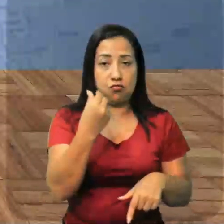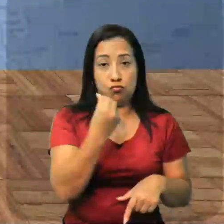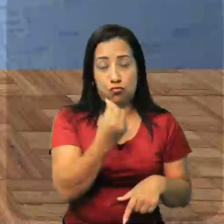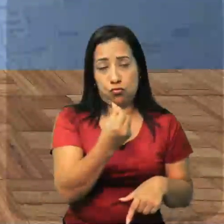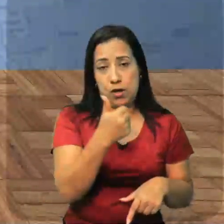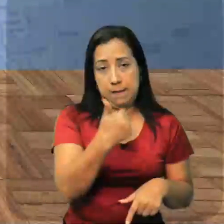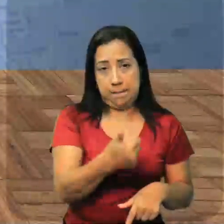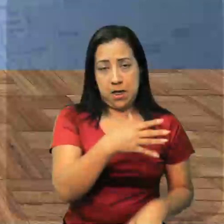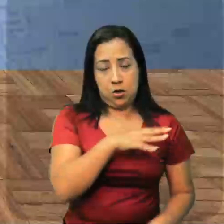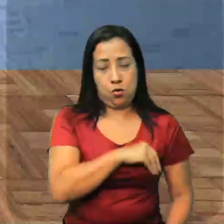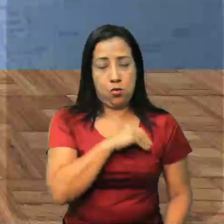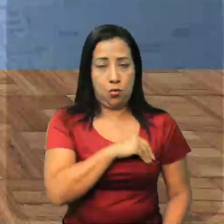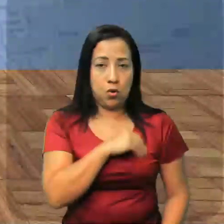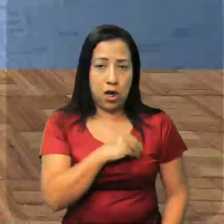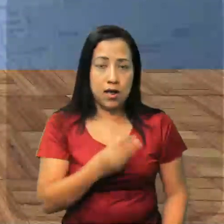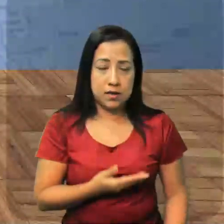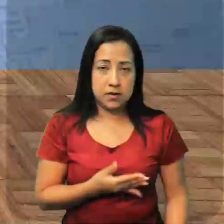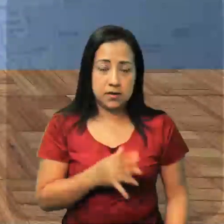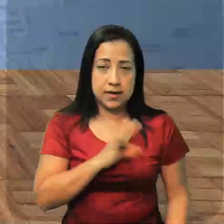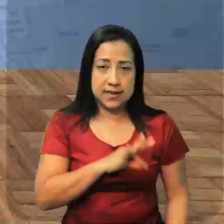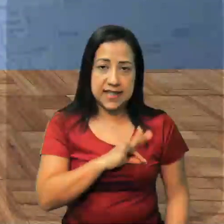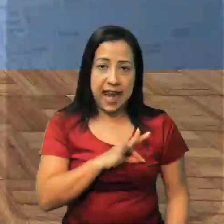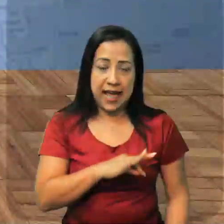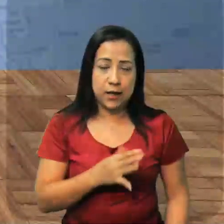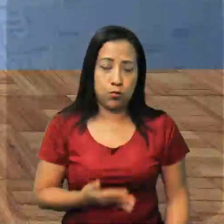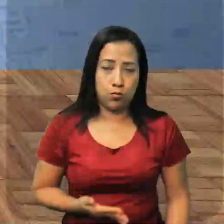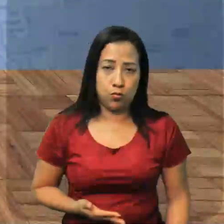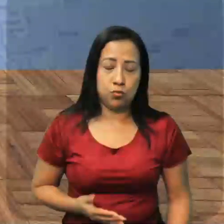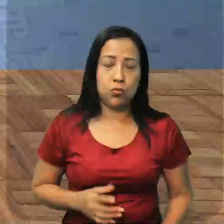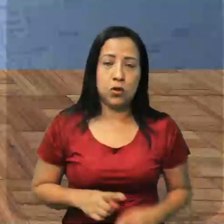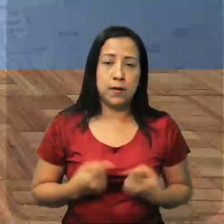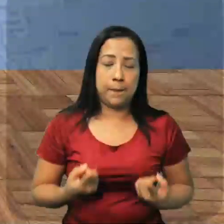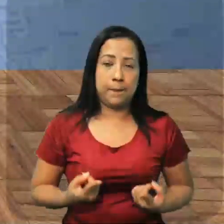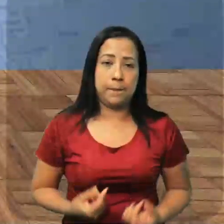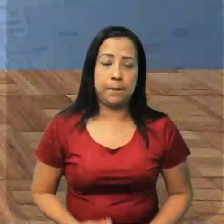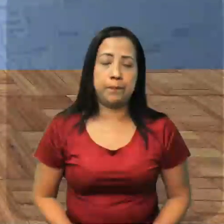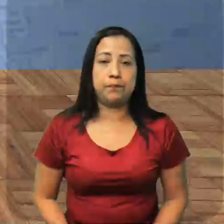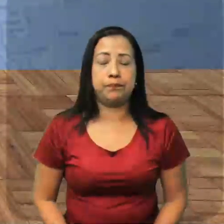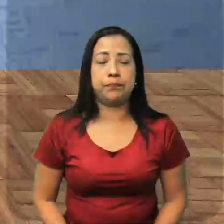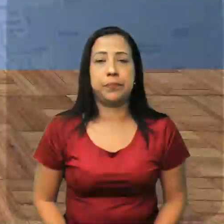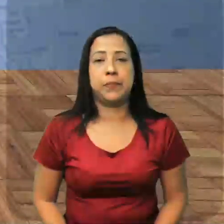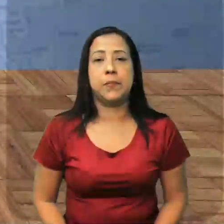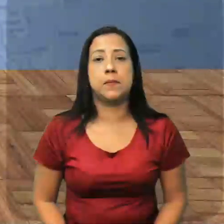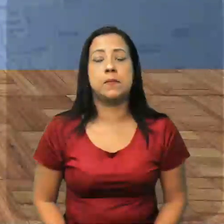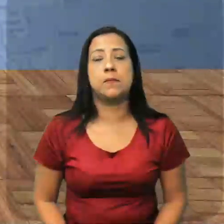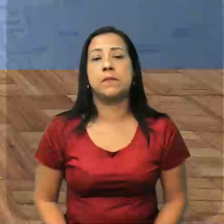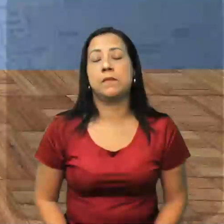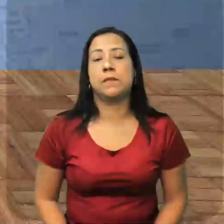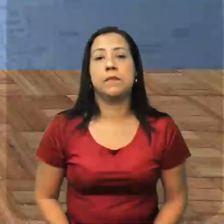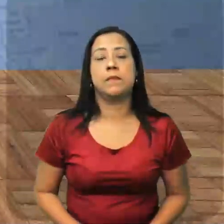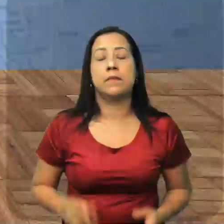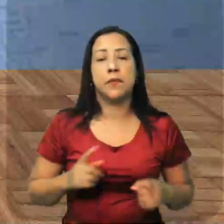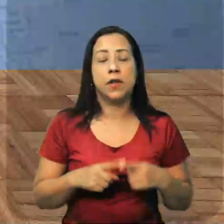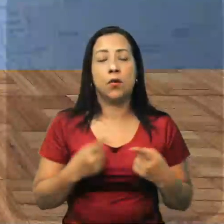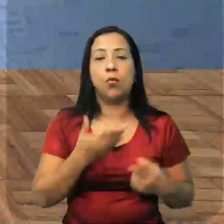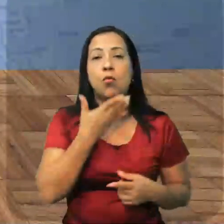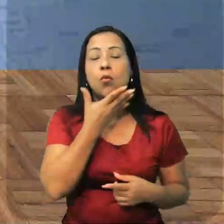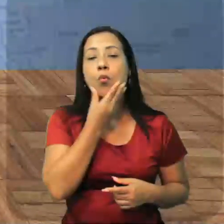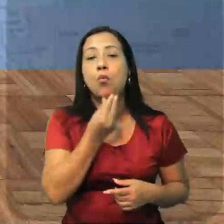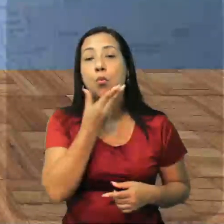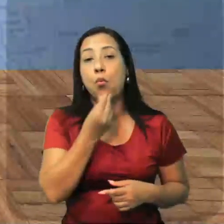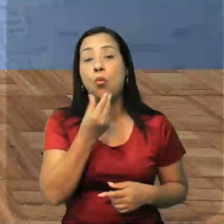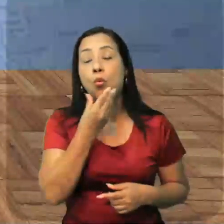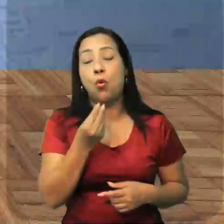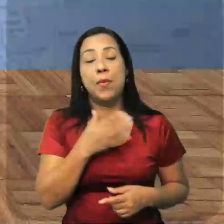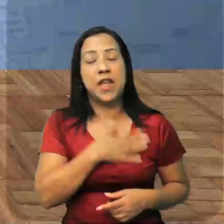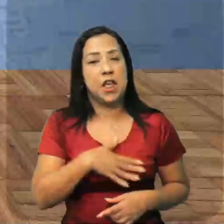ele sempre teve em processos migratórios. O homem gosta de migrar. Faz parte da nossa história.